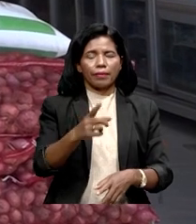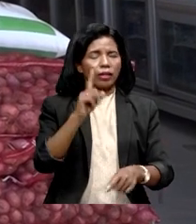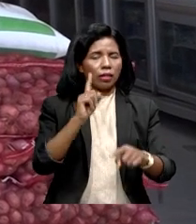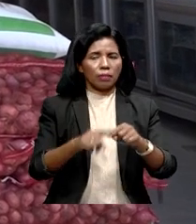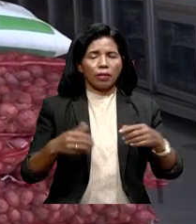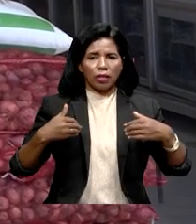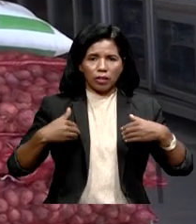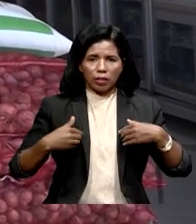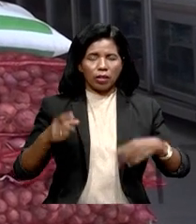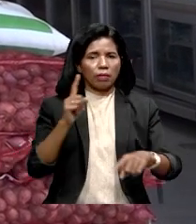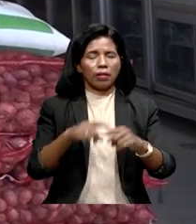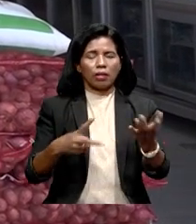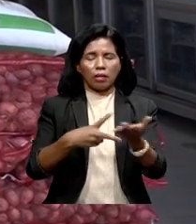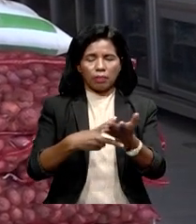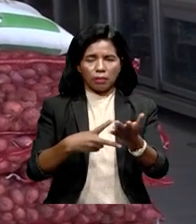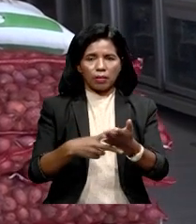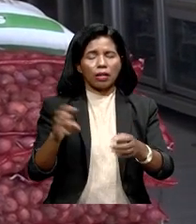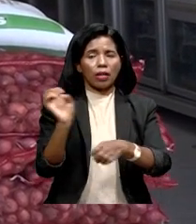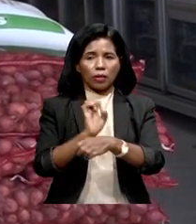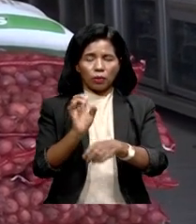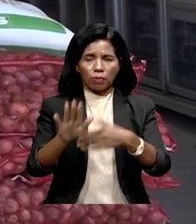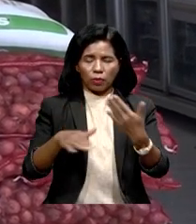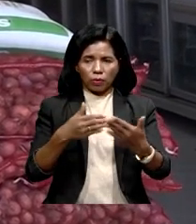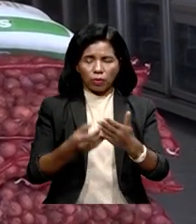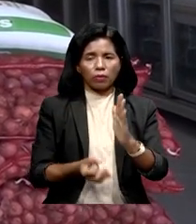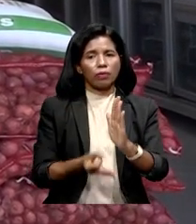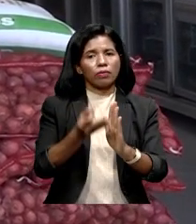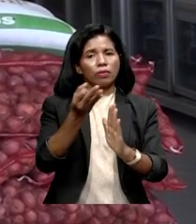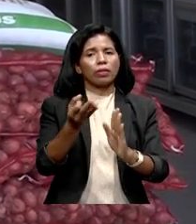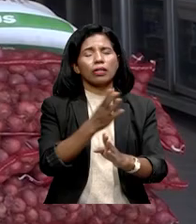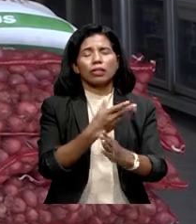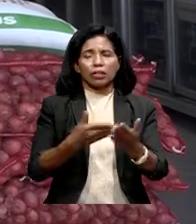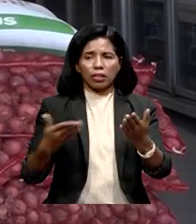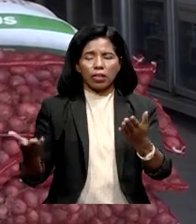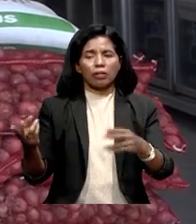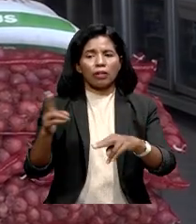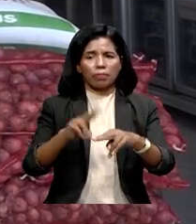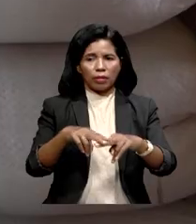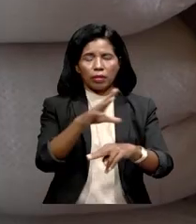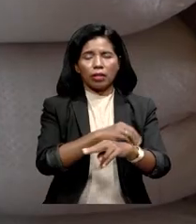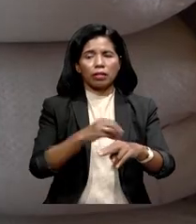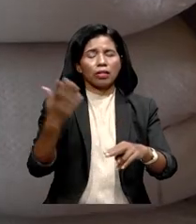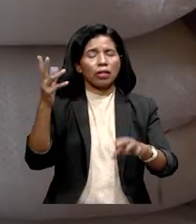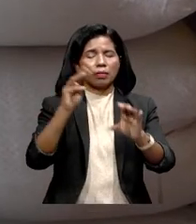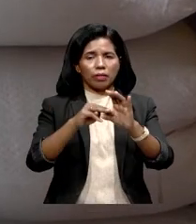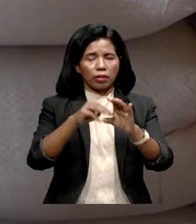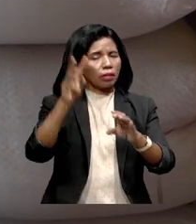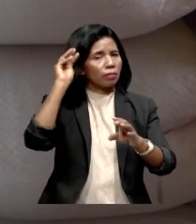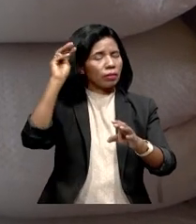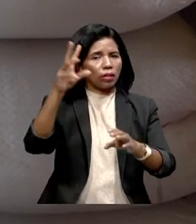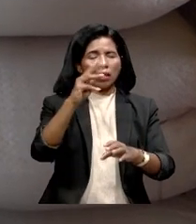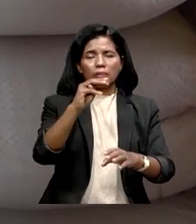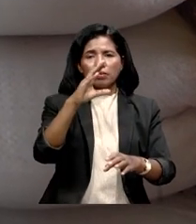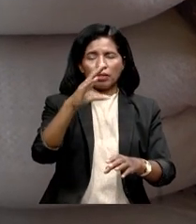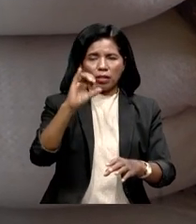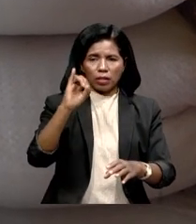a manipulação, o seu operador economia Sira, Bafolin Sassan, Liu-Liu, folin necessidade básica e a mercado, Ministério Comércio e